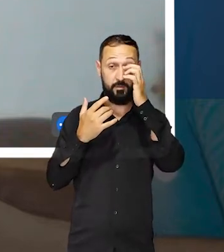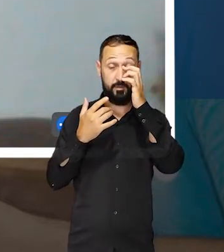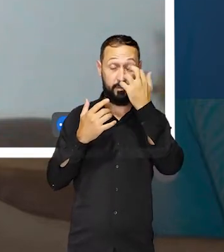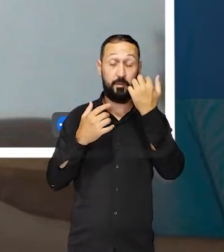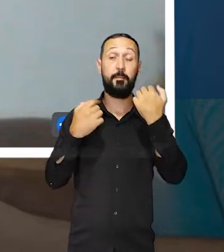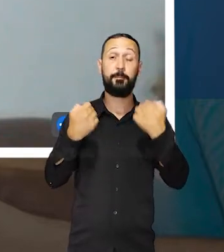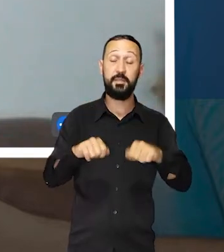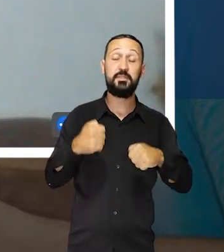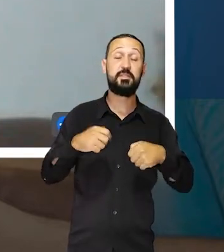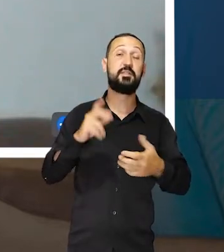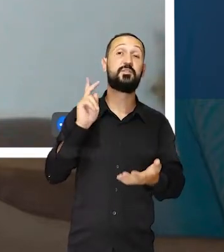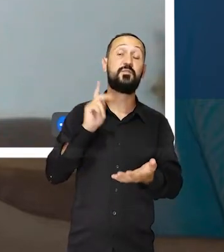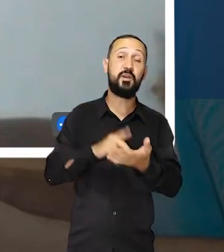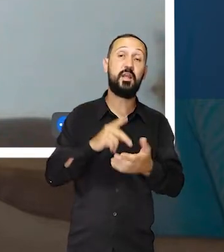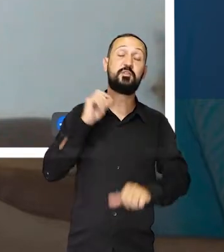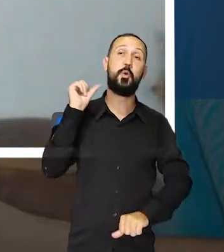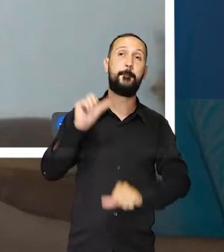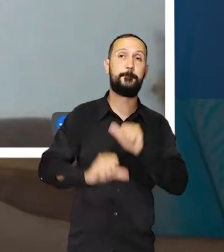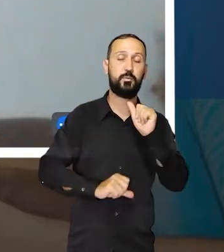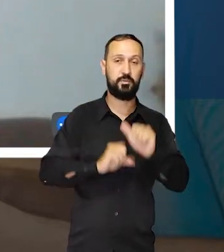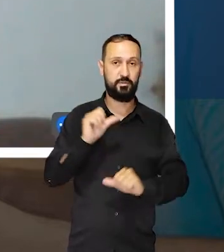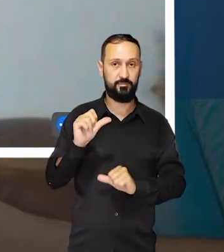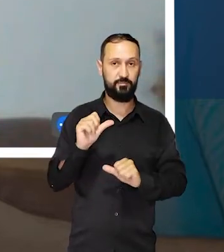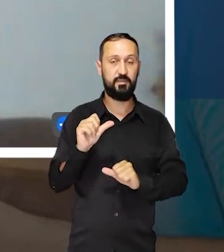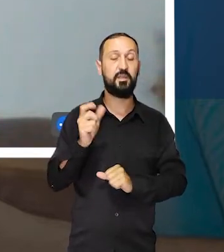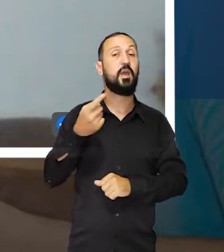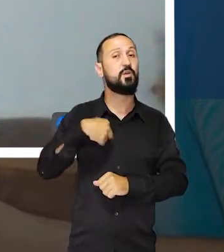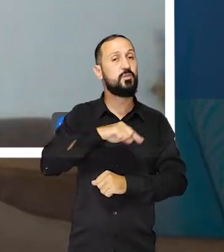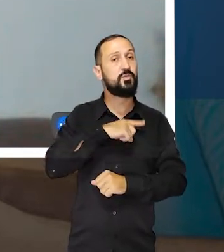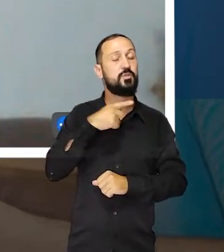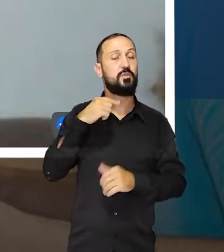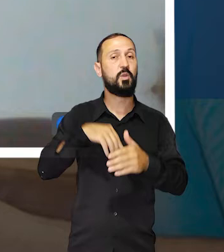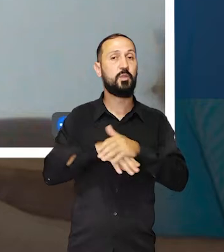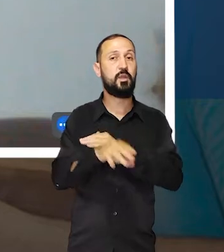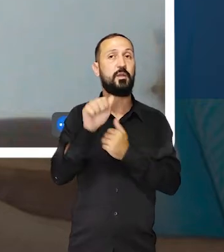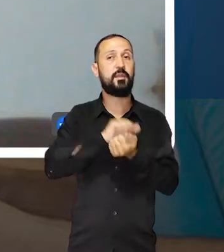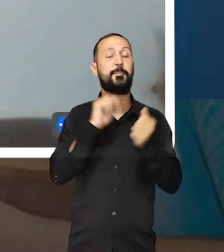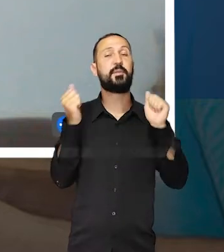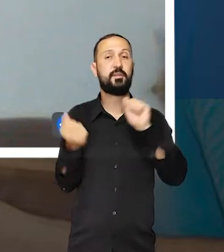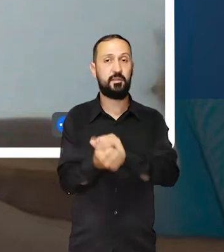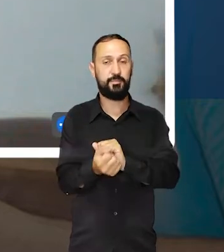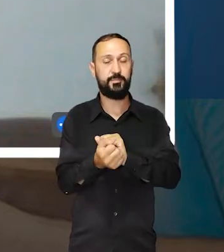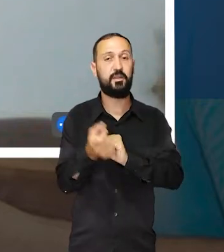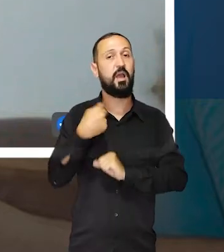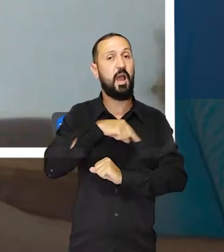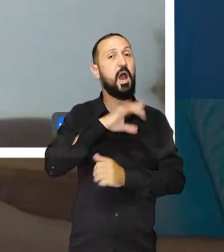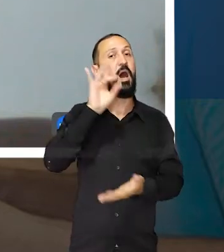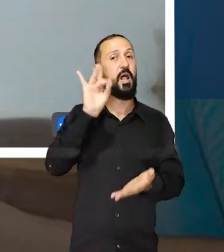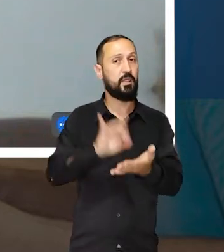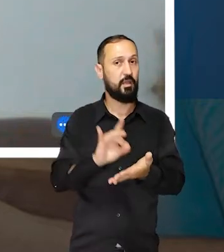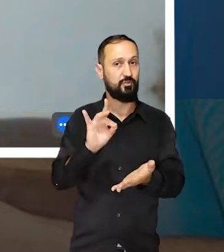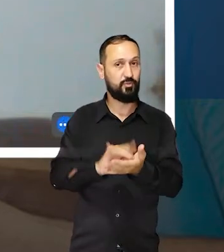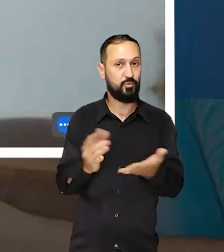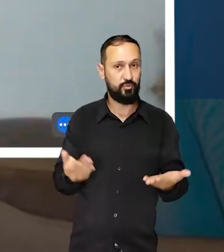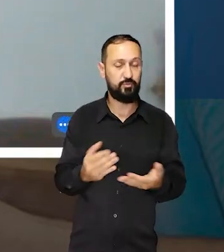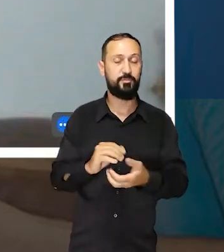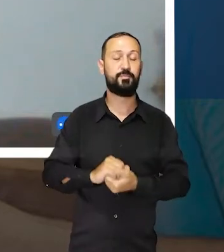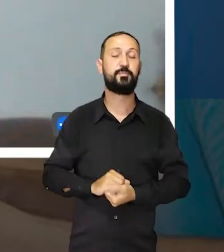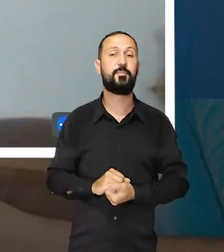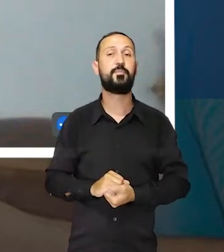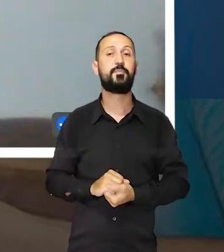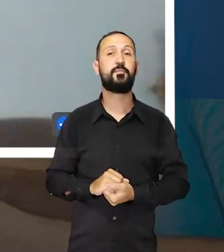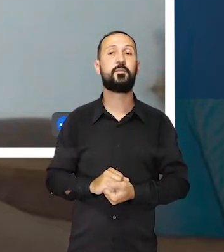é preciso que as coisas realmente mudem e que nós nos adaptemos a essa